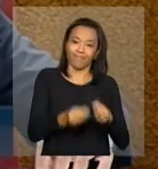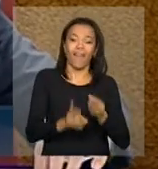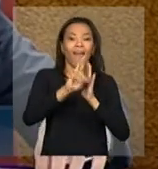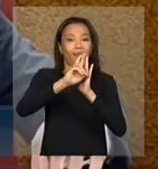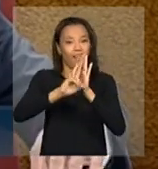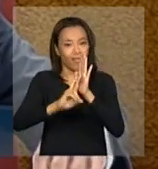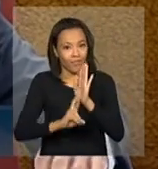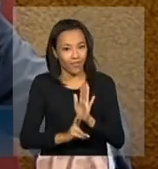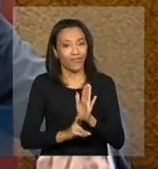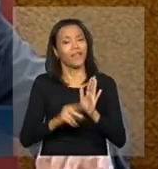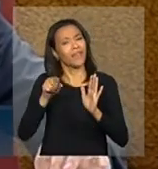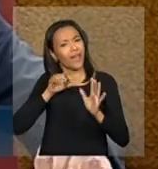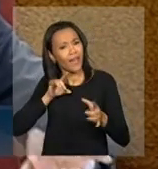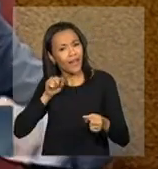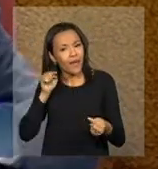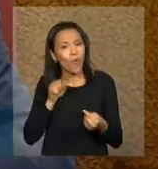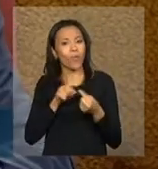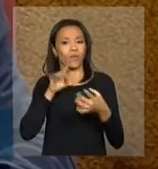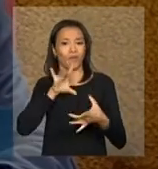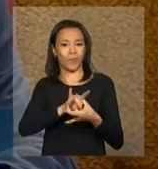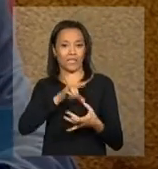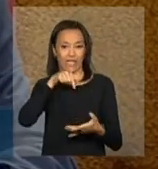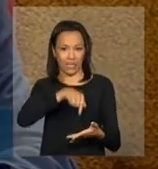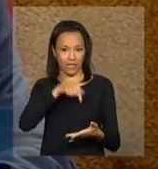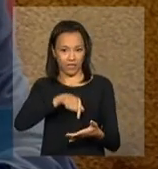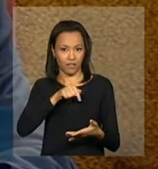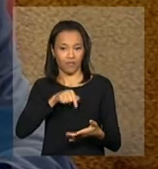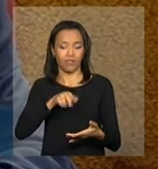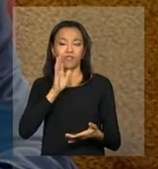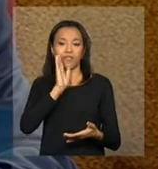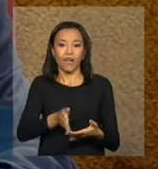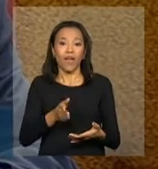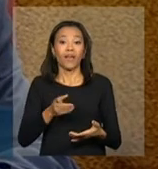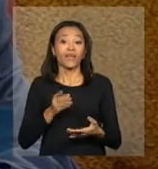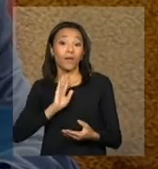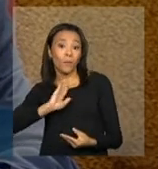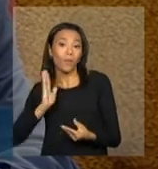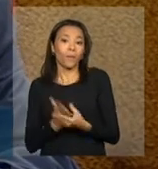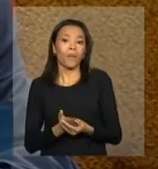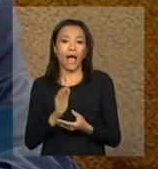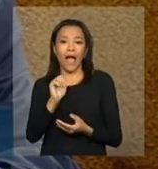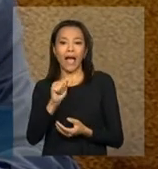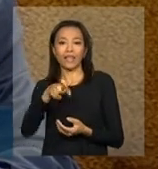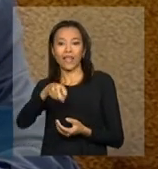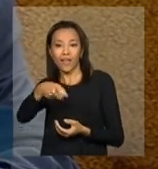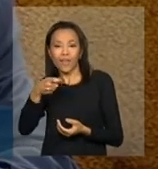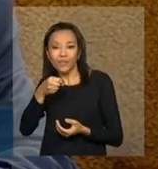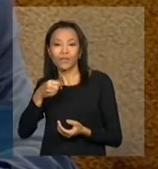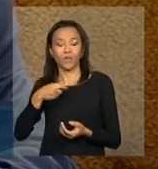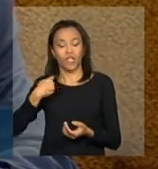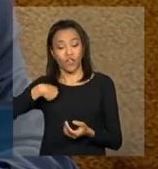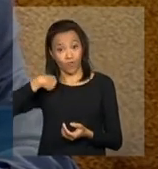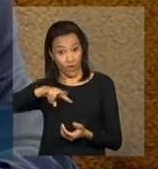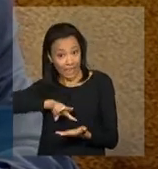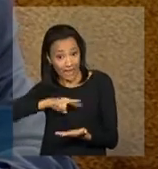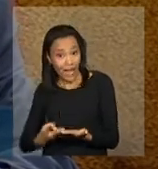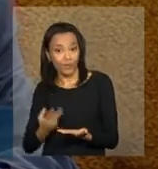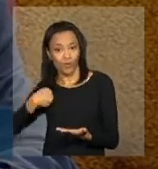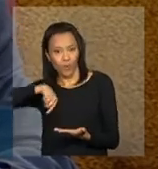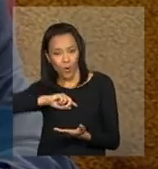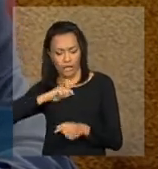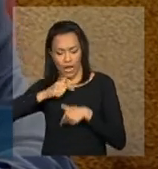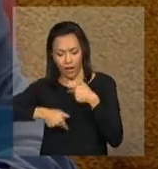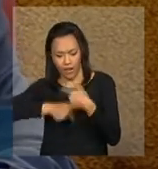fazem parte desse mesmo texto, são os anexos que estão ao final, que foi um esforço nosso de tradução orçamentária